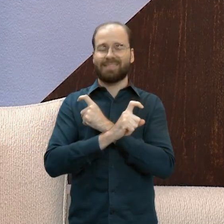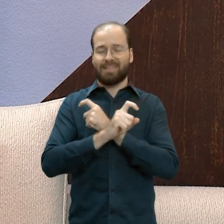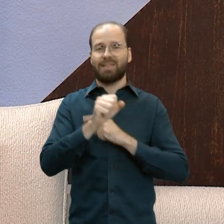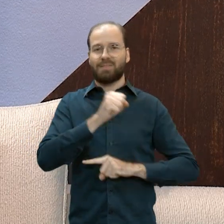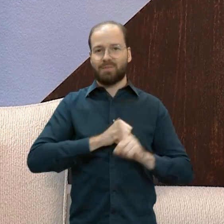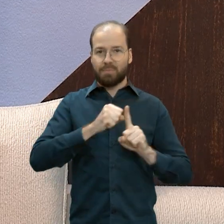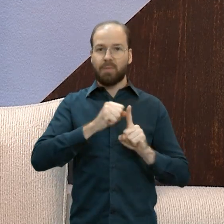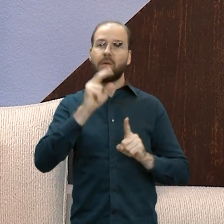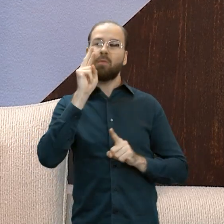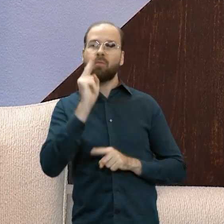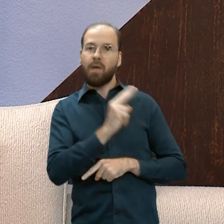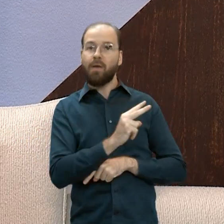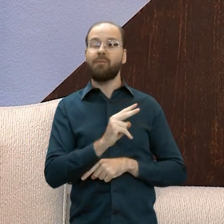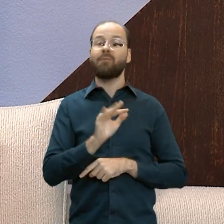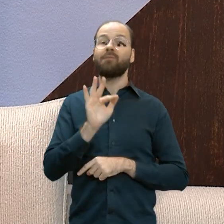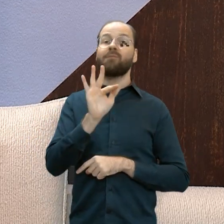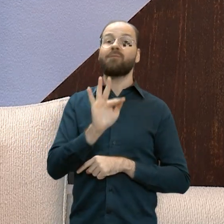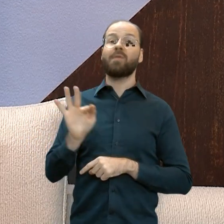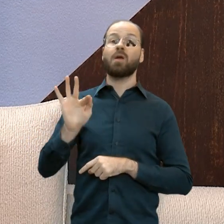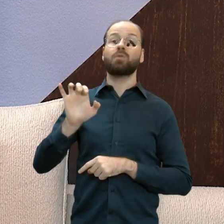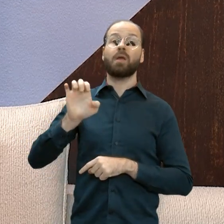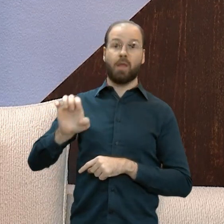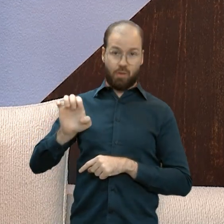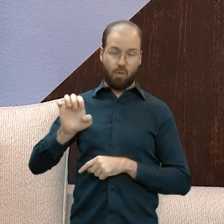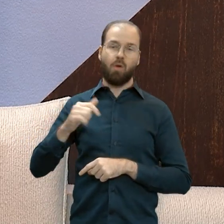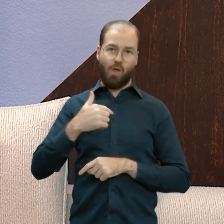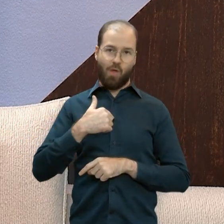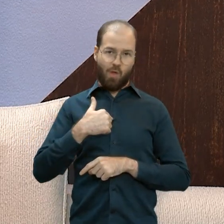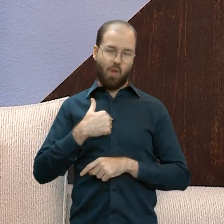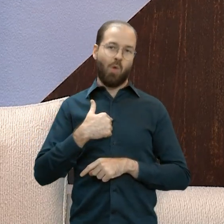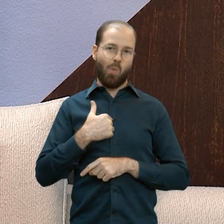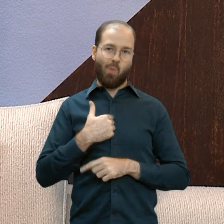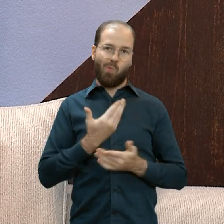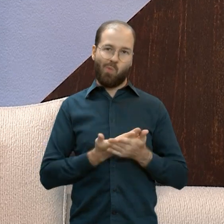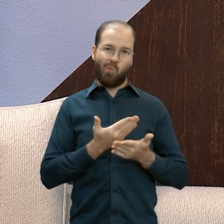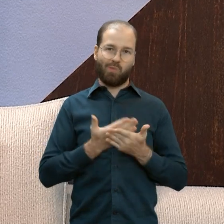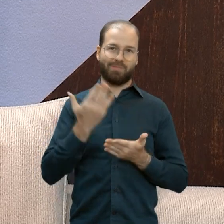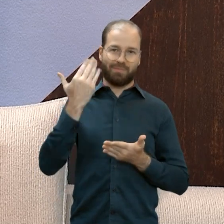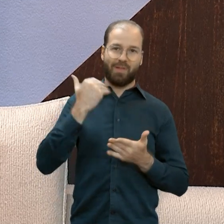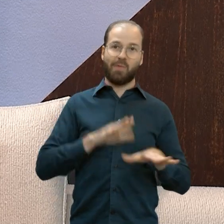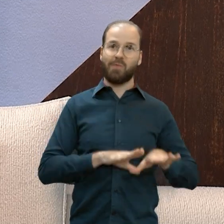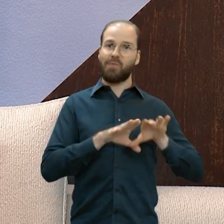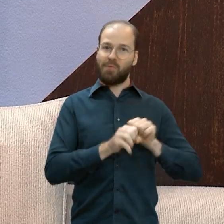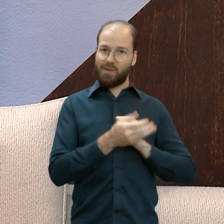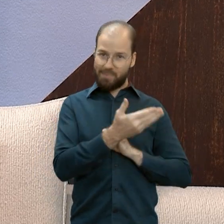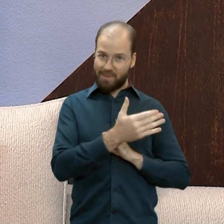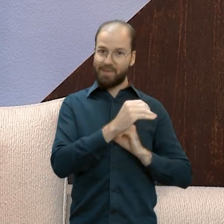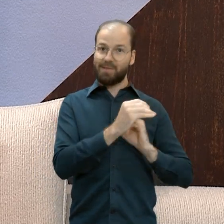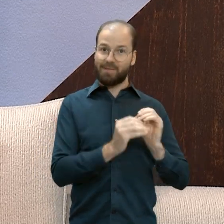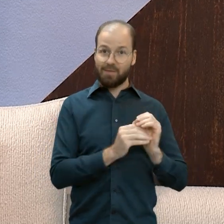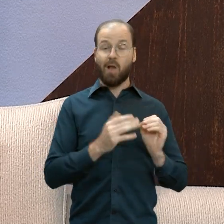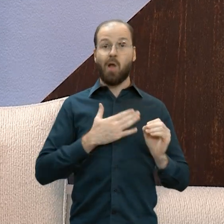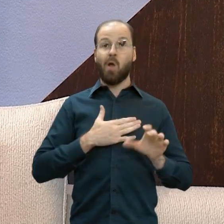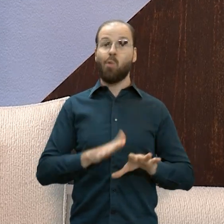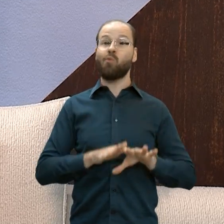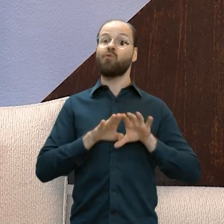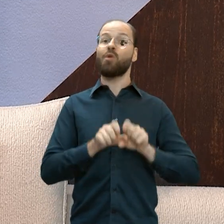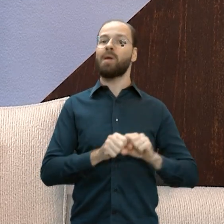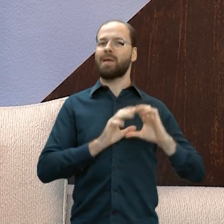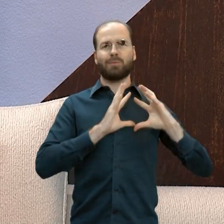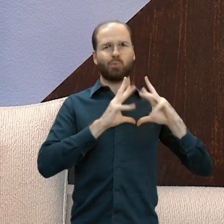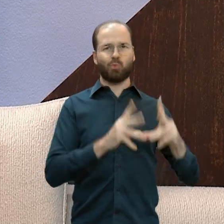Faculdade de Educação, é muito inspirador. Eu me formei na Faculdade de Educação, toda a minha formação é na